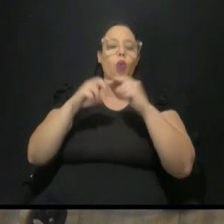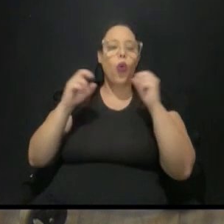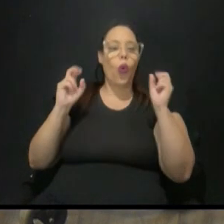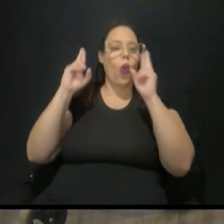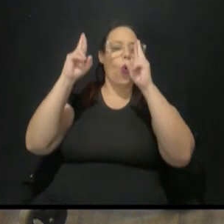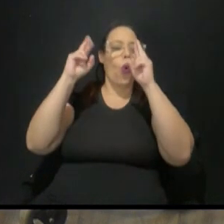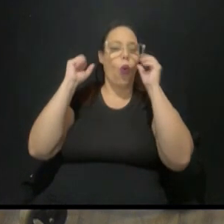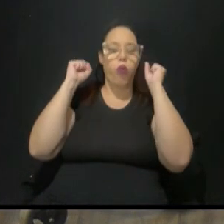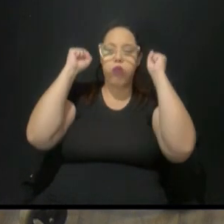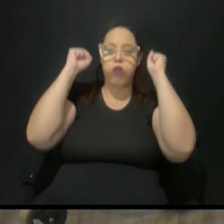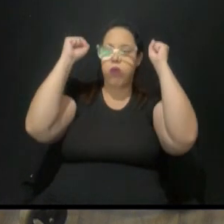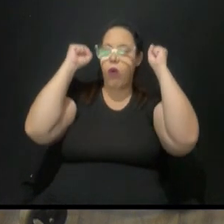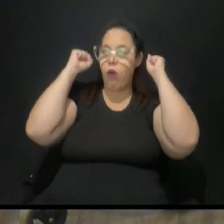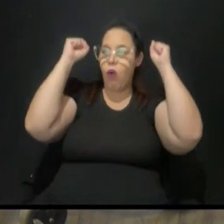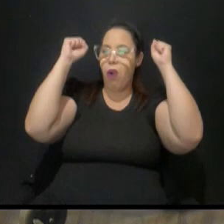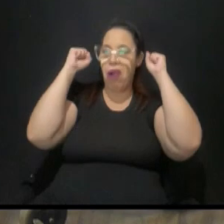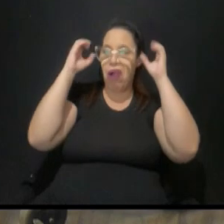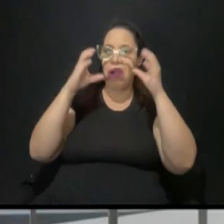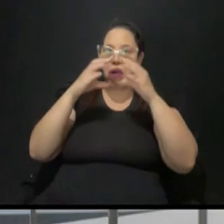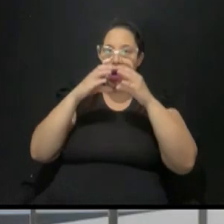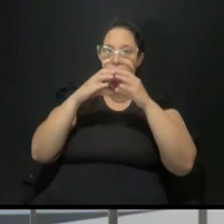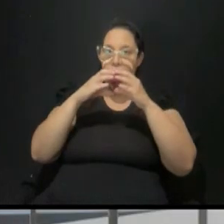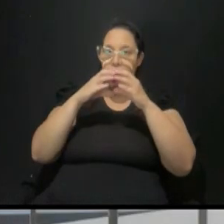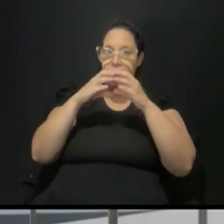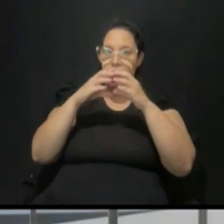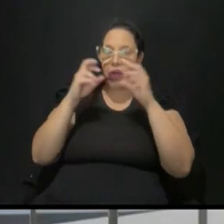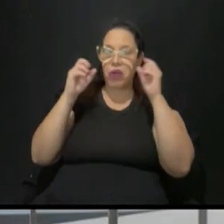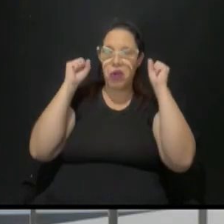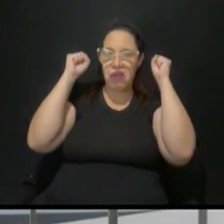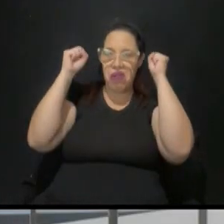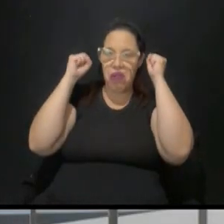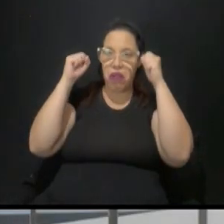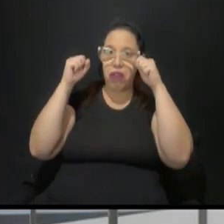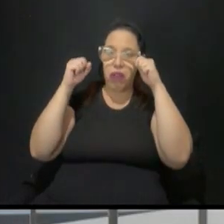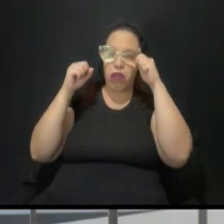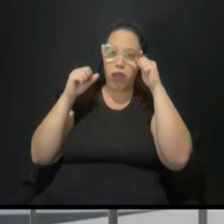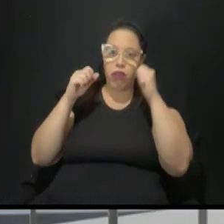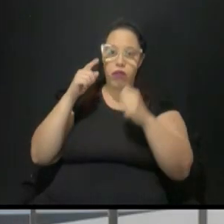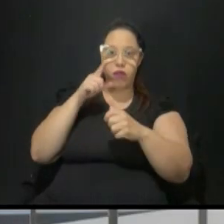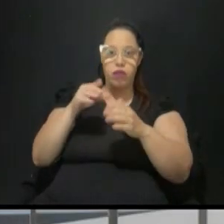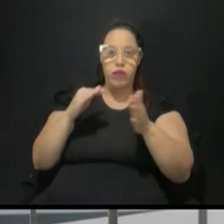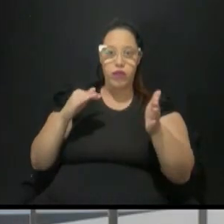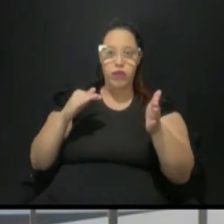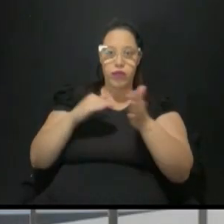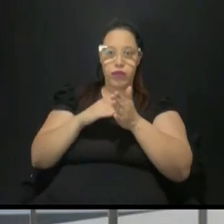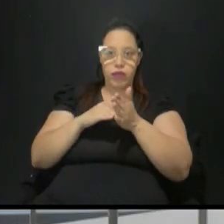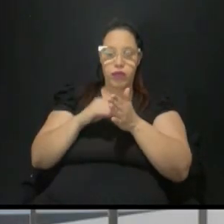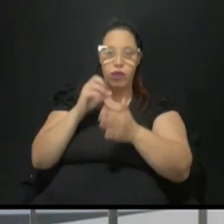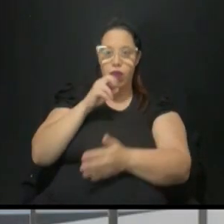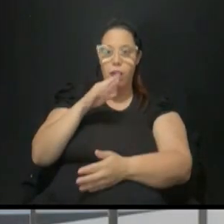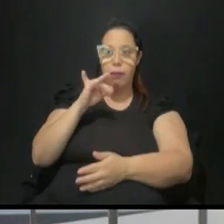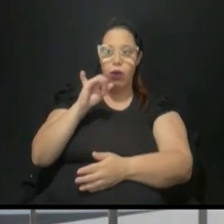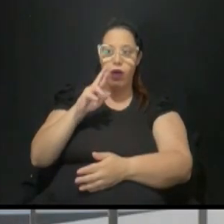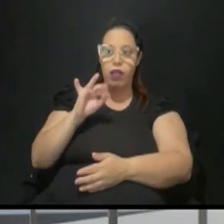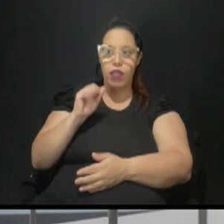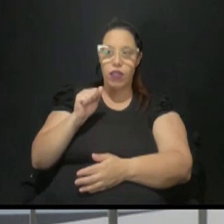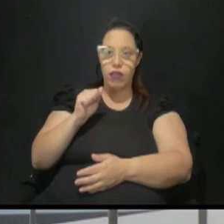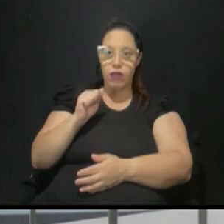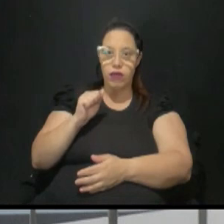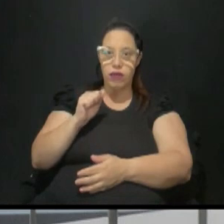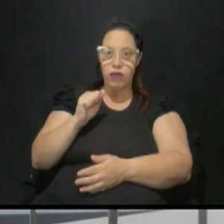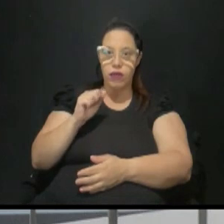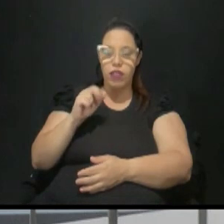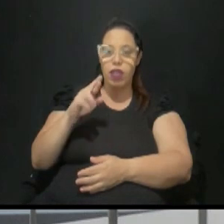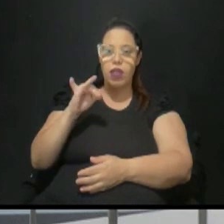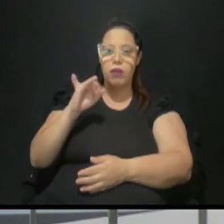para a Copa dos Campeões? Então, a gente participou recentemente do Campeonato Paulista, em Ribeirão Preto. O time da ADEA